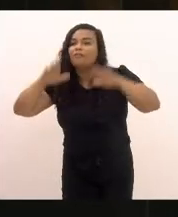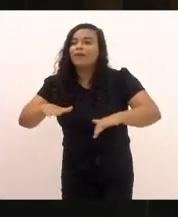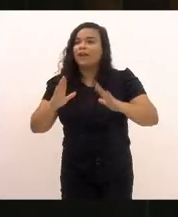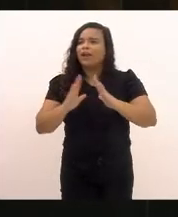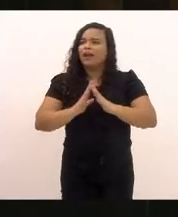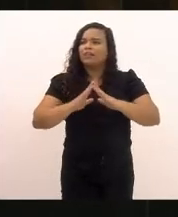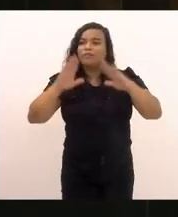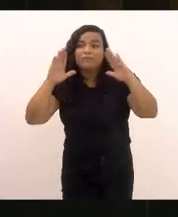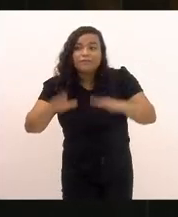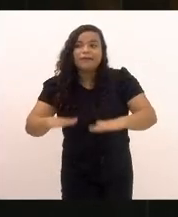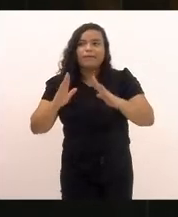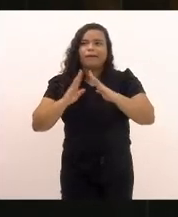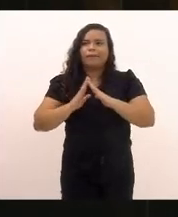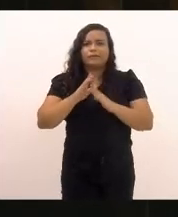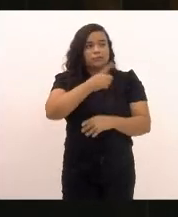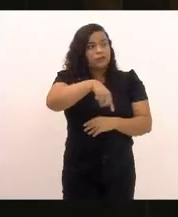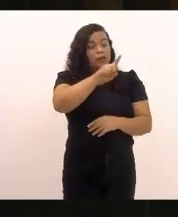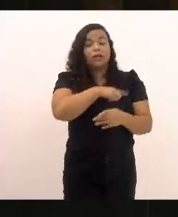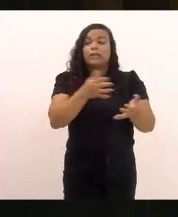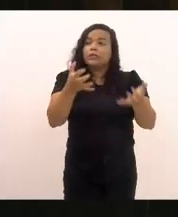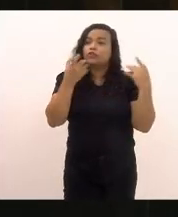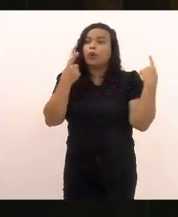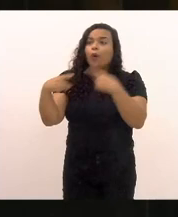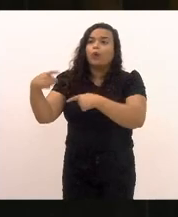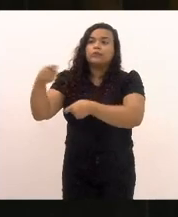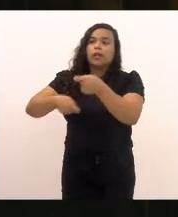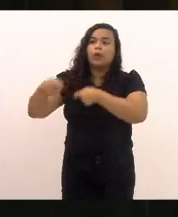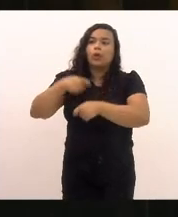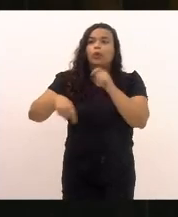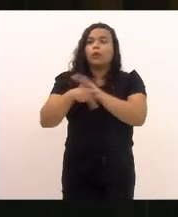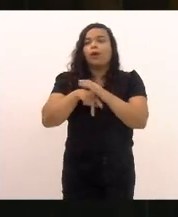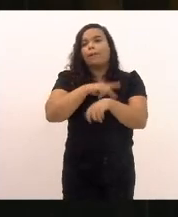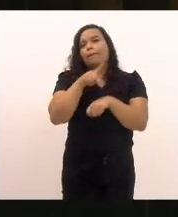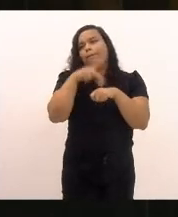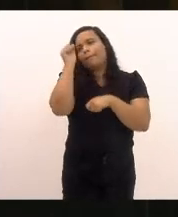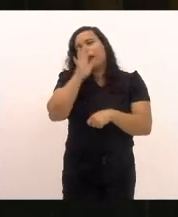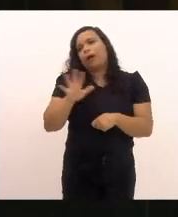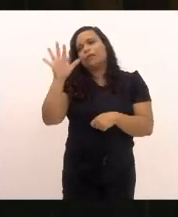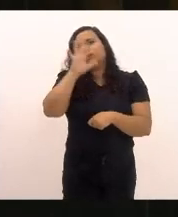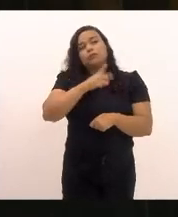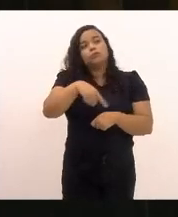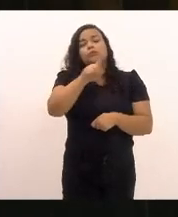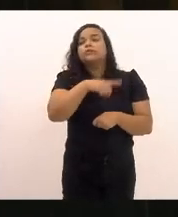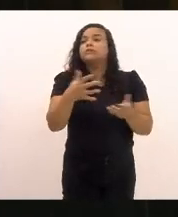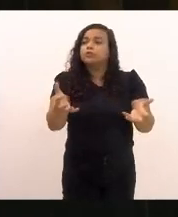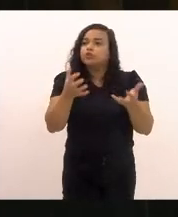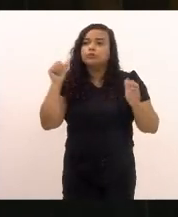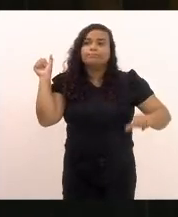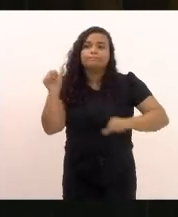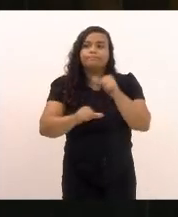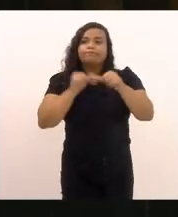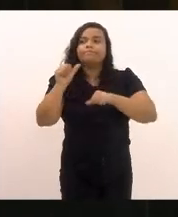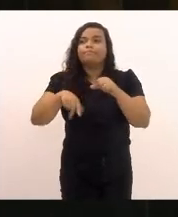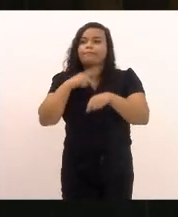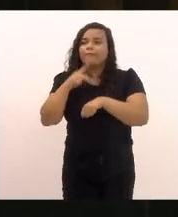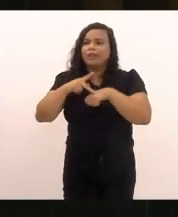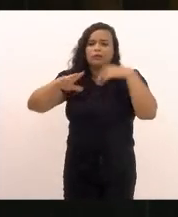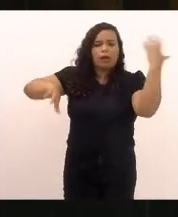quis acabar com a economia do nosso país, que quis transformar o nosso país em um